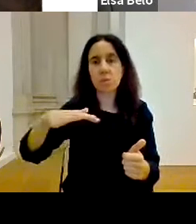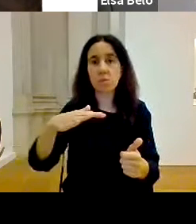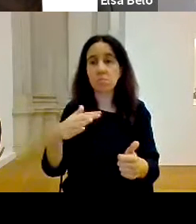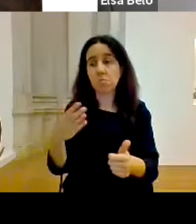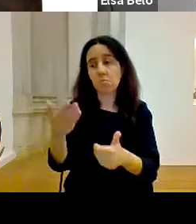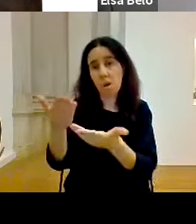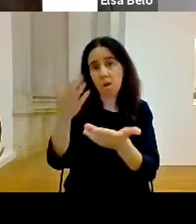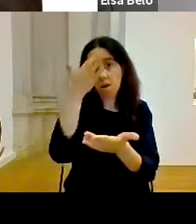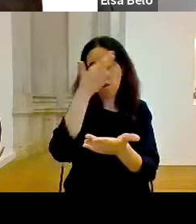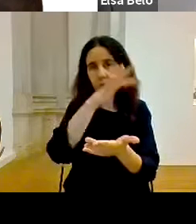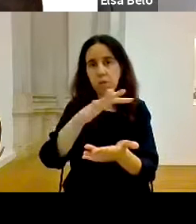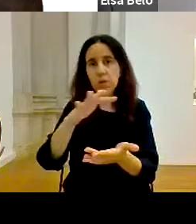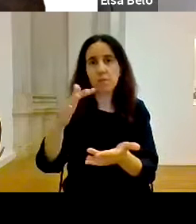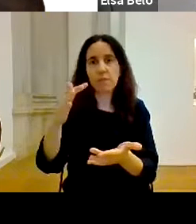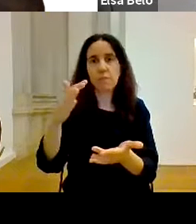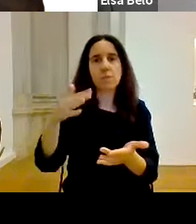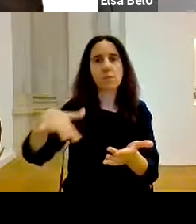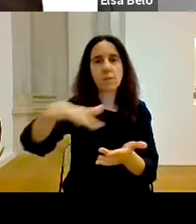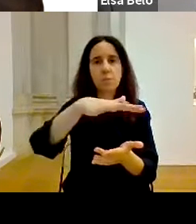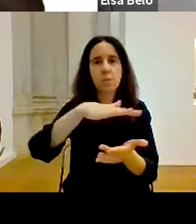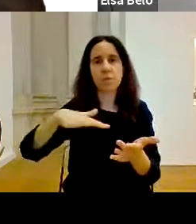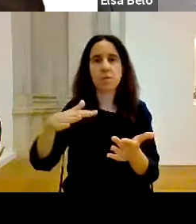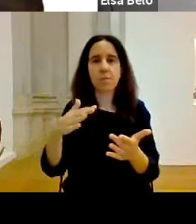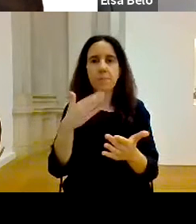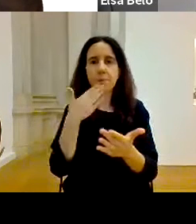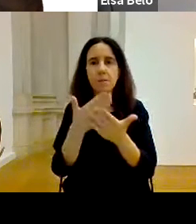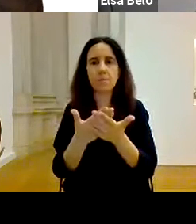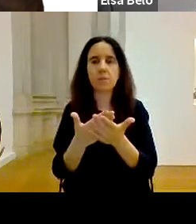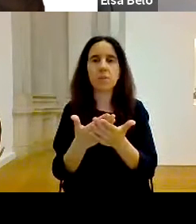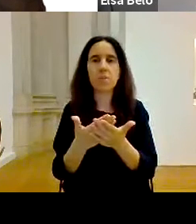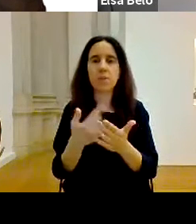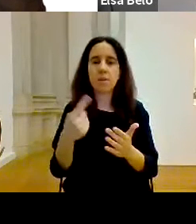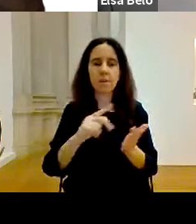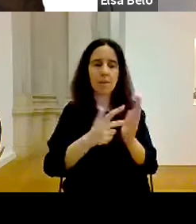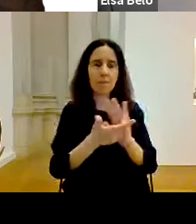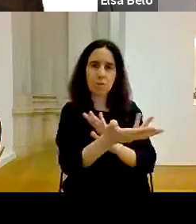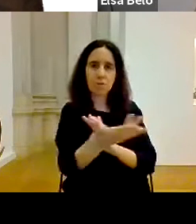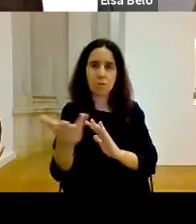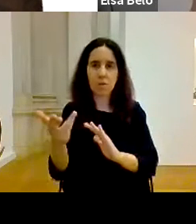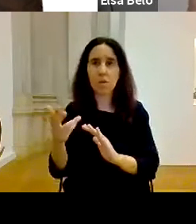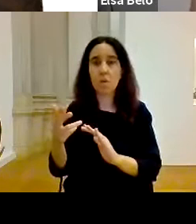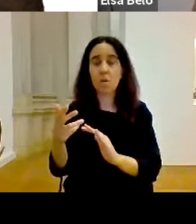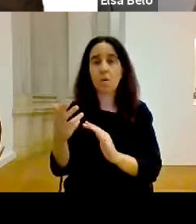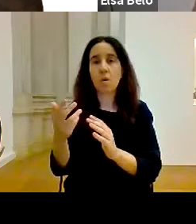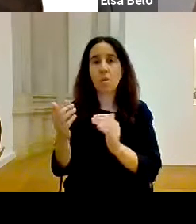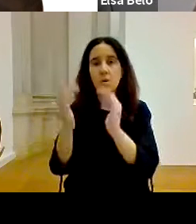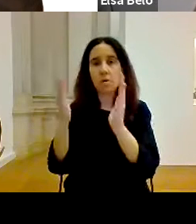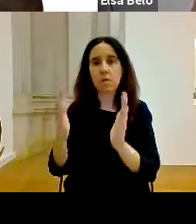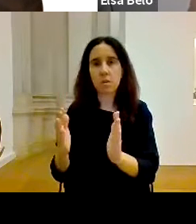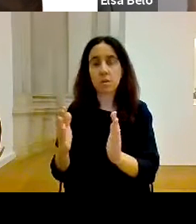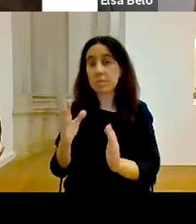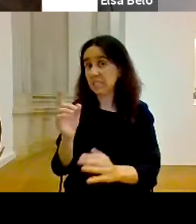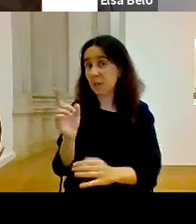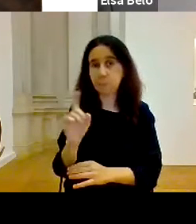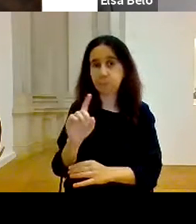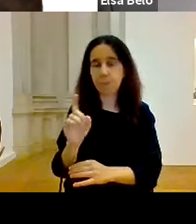que entenderem por conveniente. E, portanto, há aqui, de facto, uma dimensão tecnológica, isto é, a infraestrutura tem que suportar e, se não suportar,